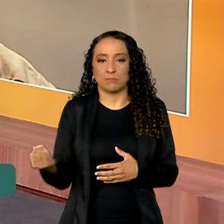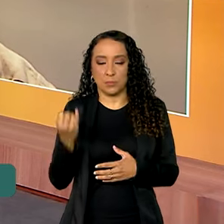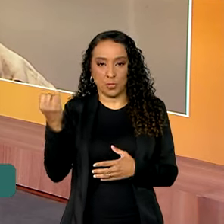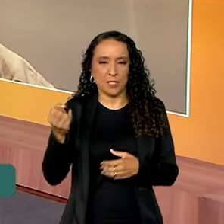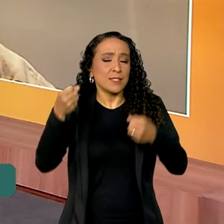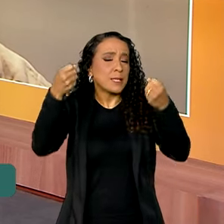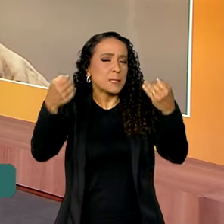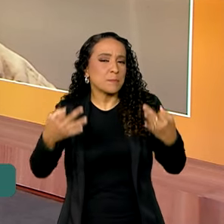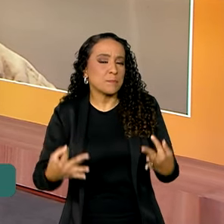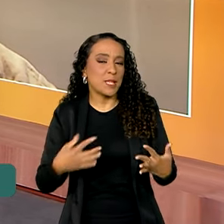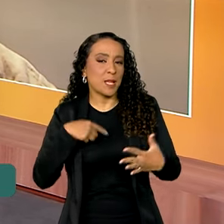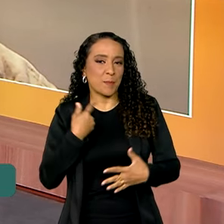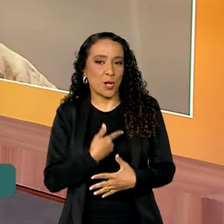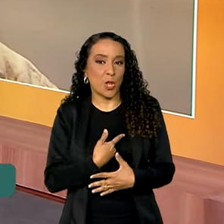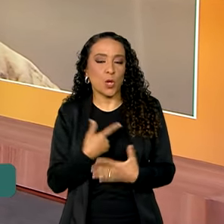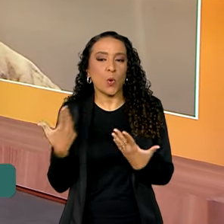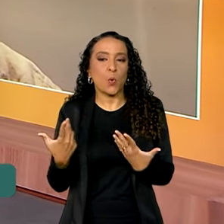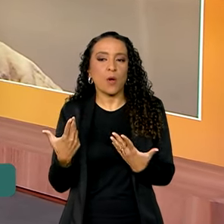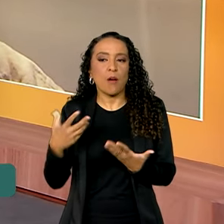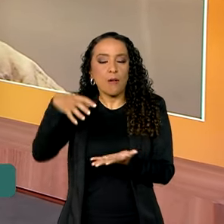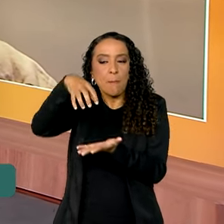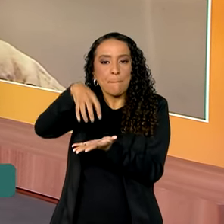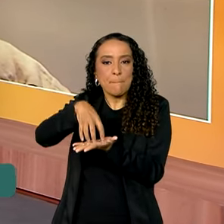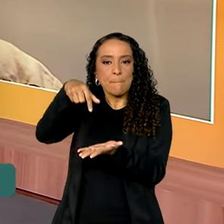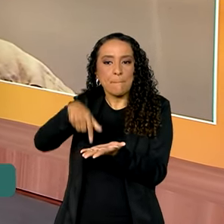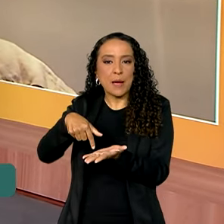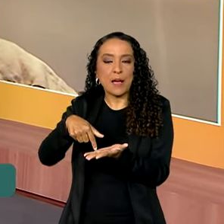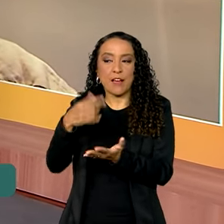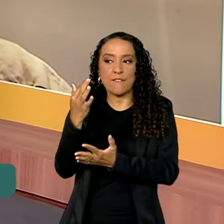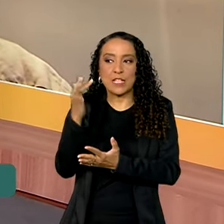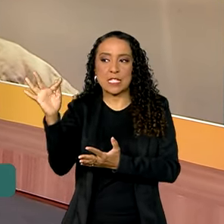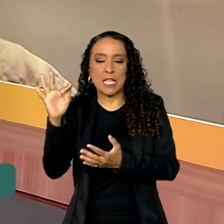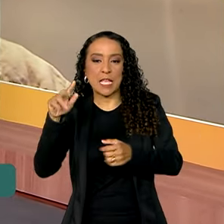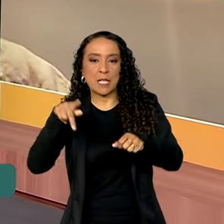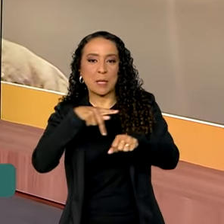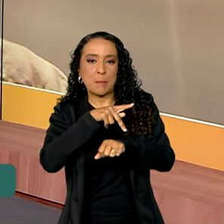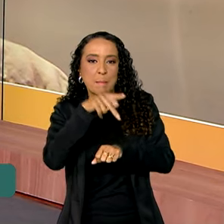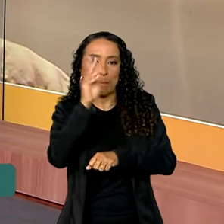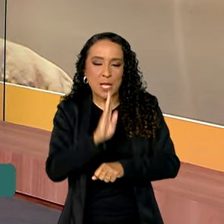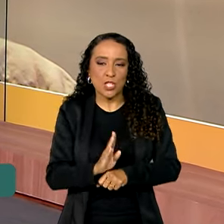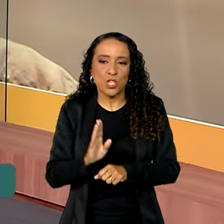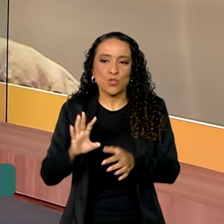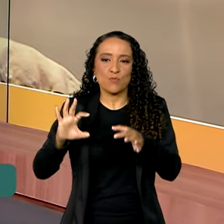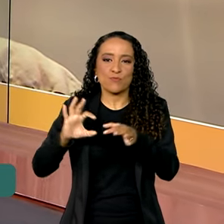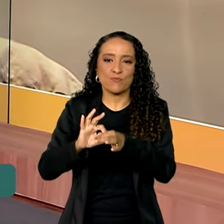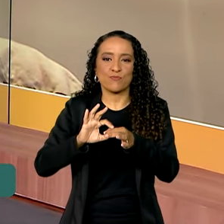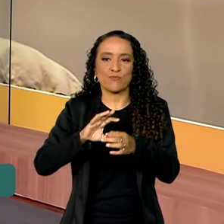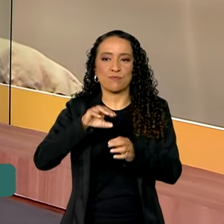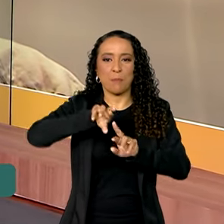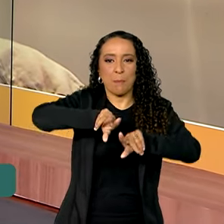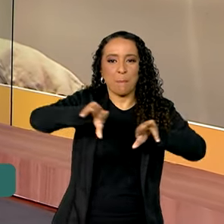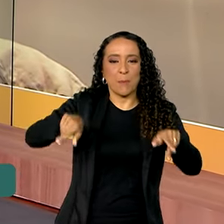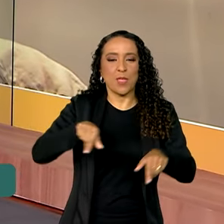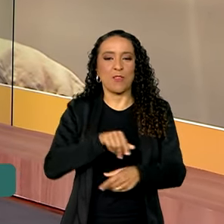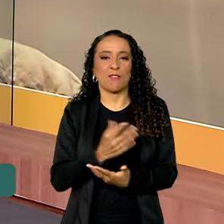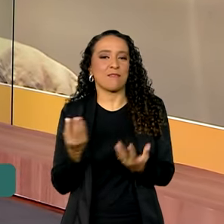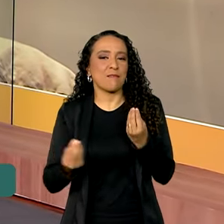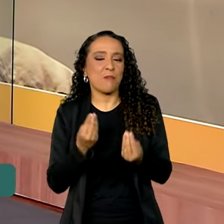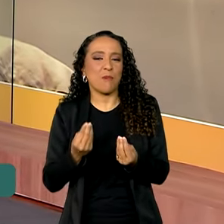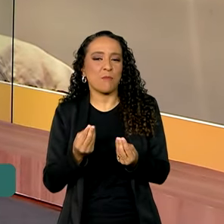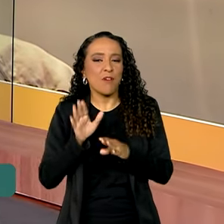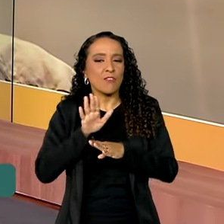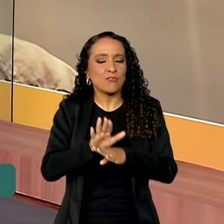importância, explica para a gente a importância desse Centro Franco-Brasileiro de Biodiversidade Amazônica, como que ele vai contribuir aí para